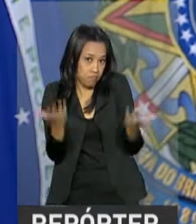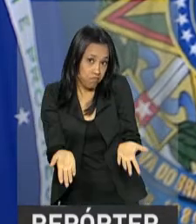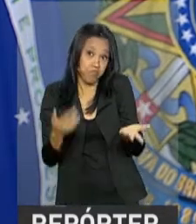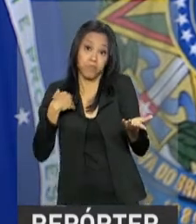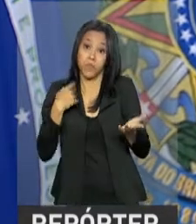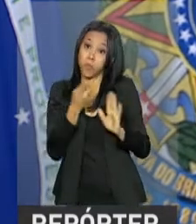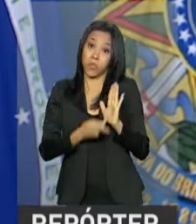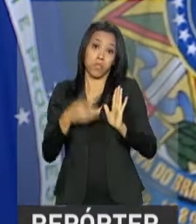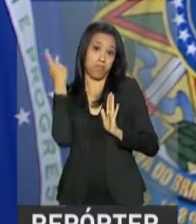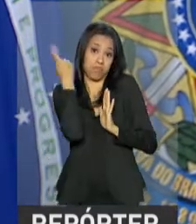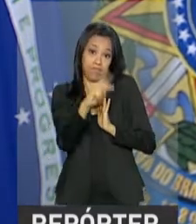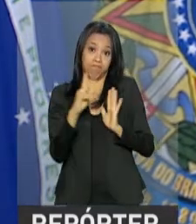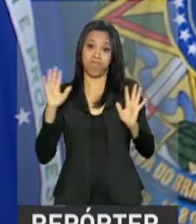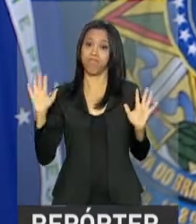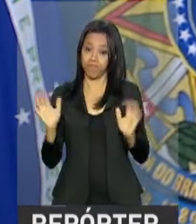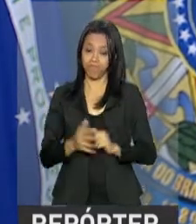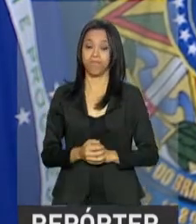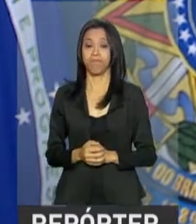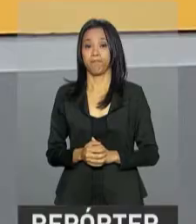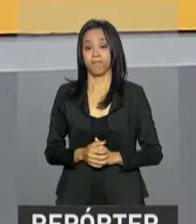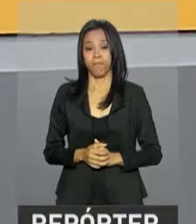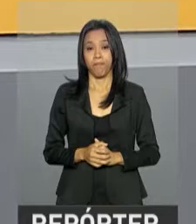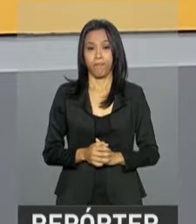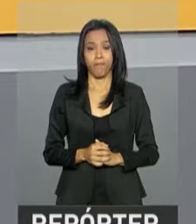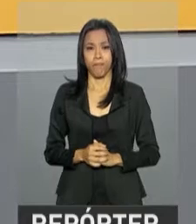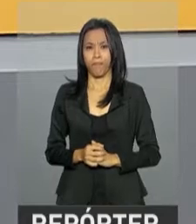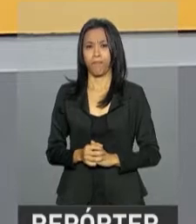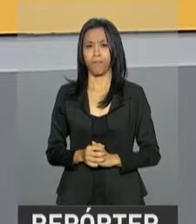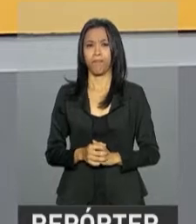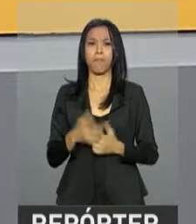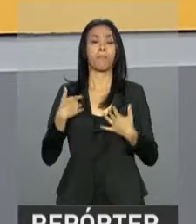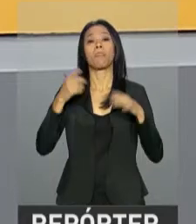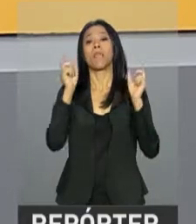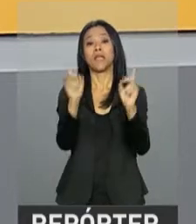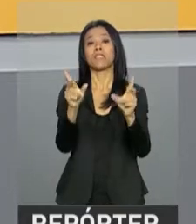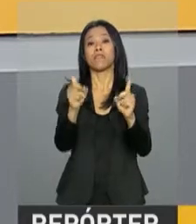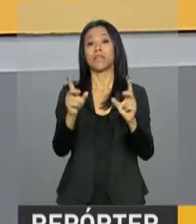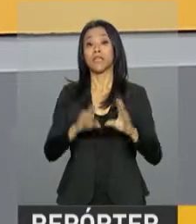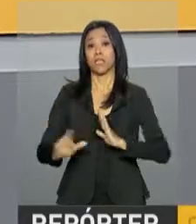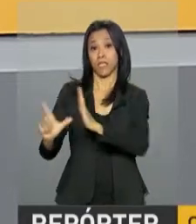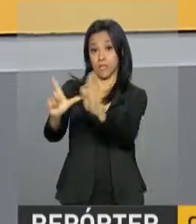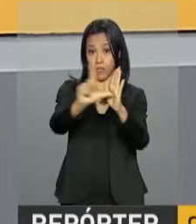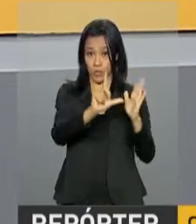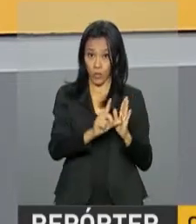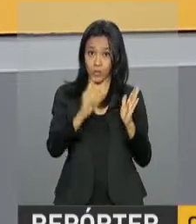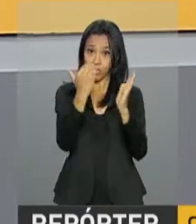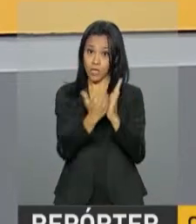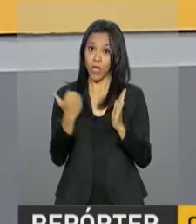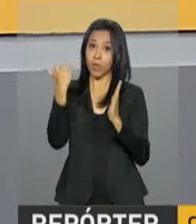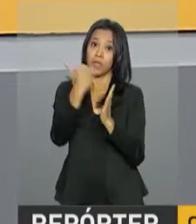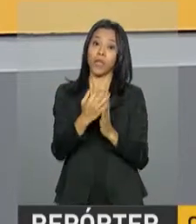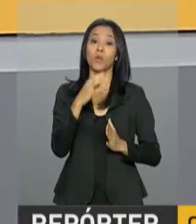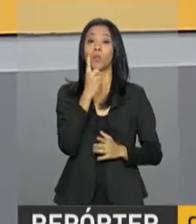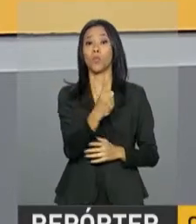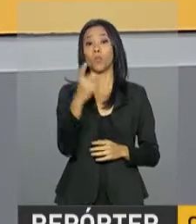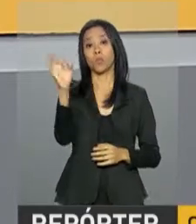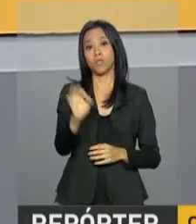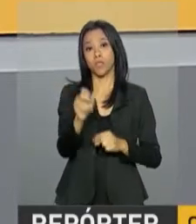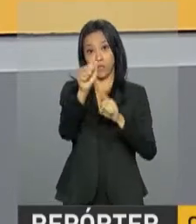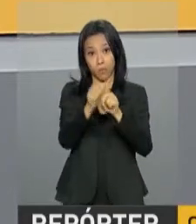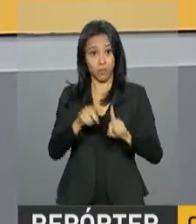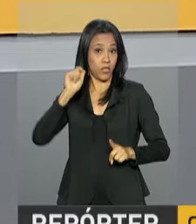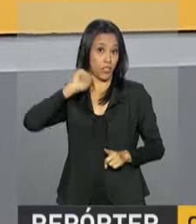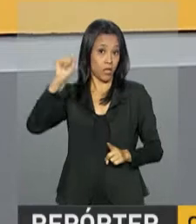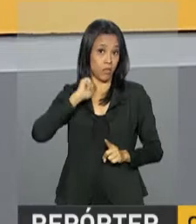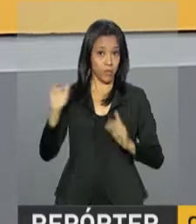projeto eventualmente adiados né as vendas do comércio varejista cresceram 1% em abril na